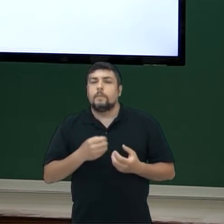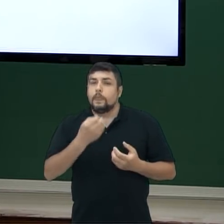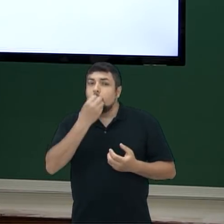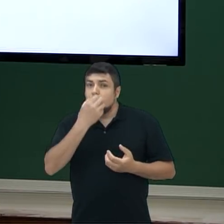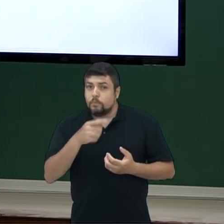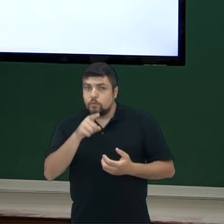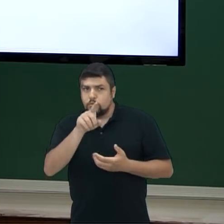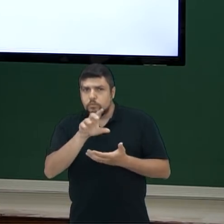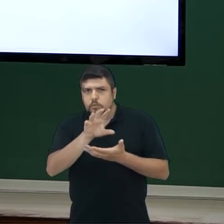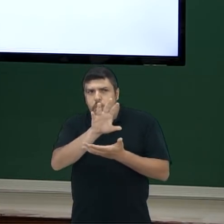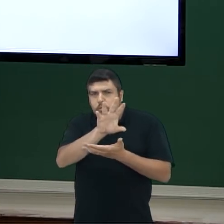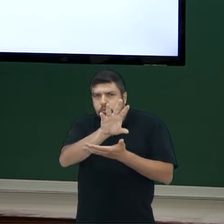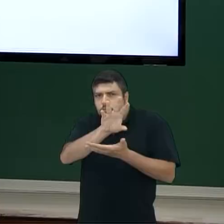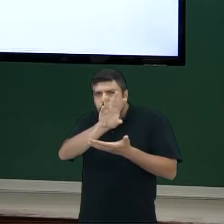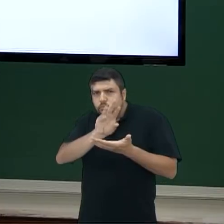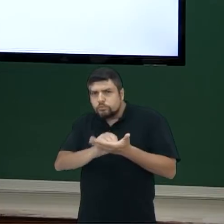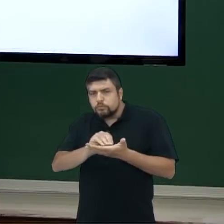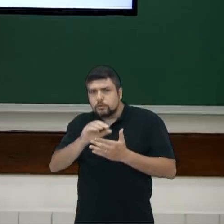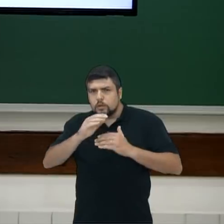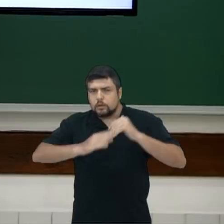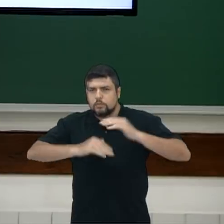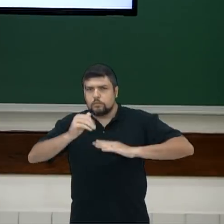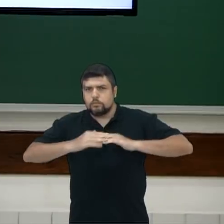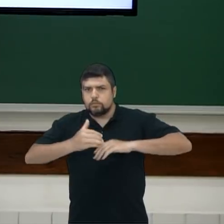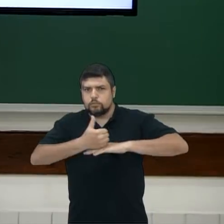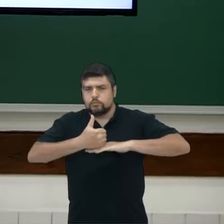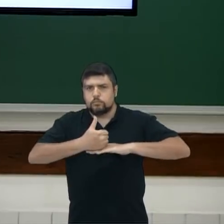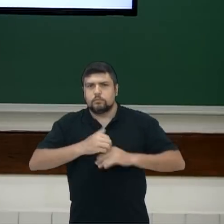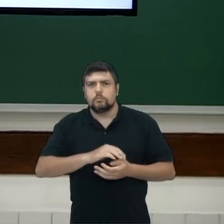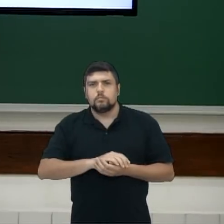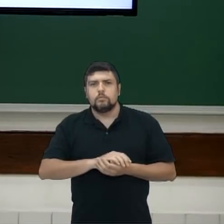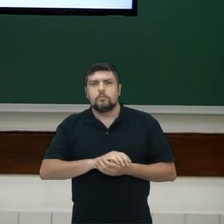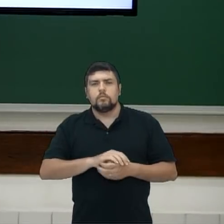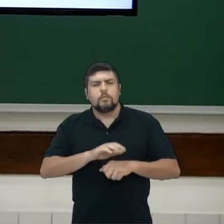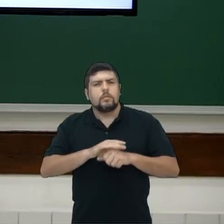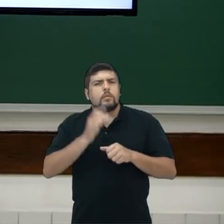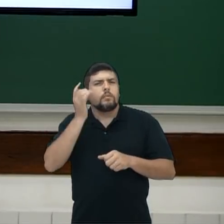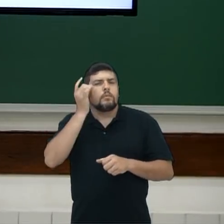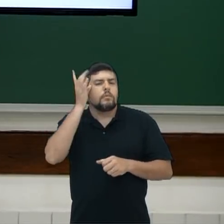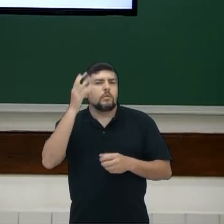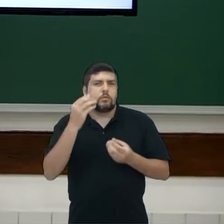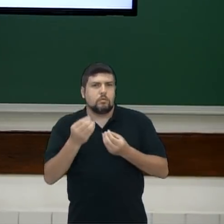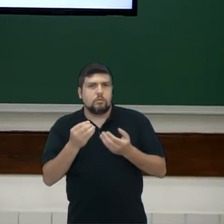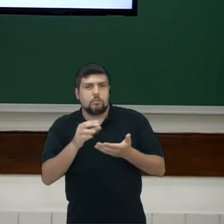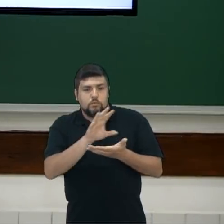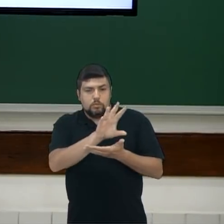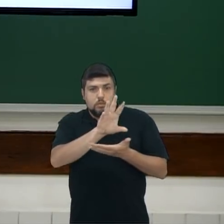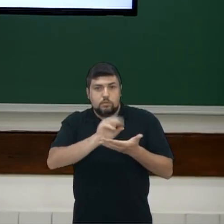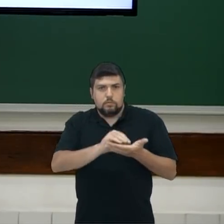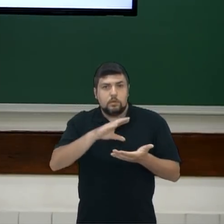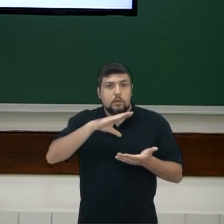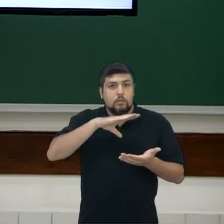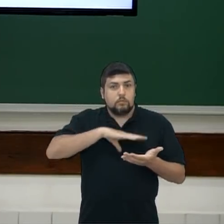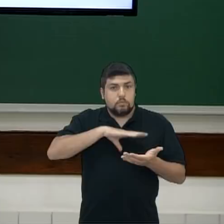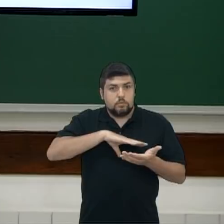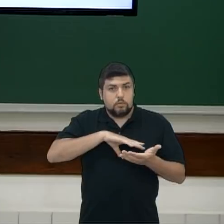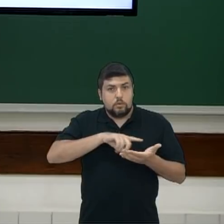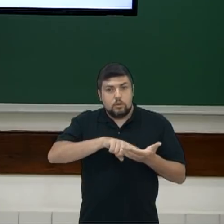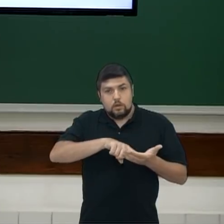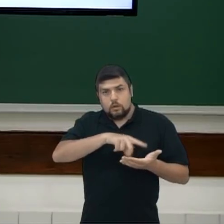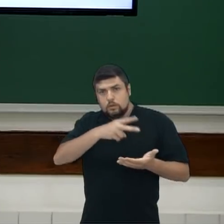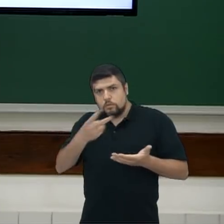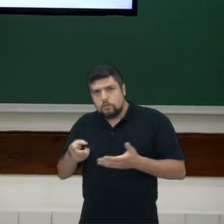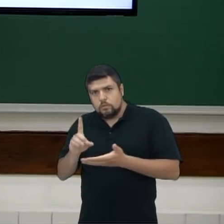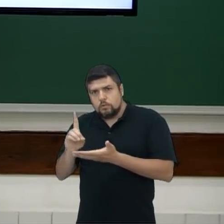você anotasse essas profissões. O que você pode fazer para ficar mais fácil para você? Você anota em português e depois você vai procurar